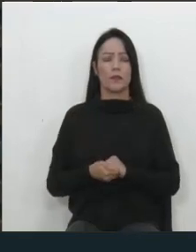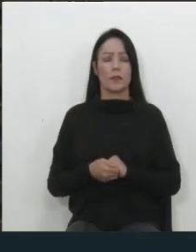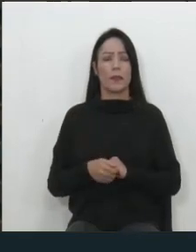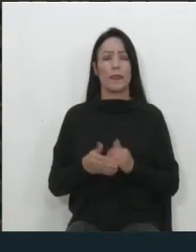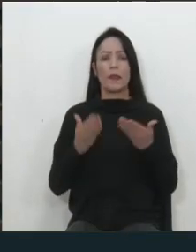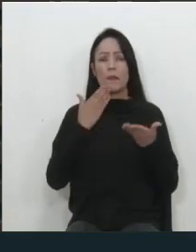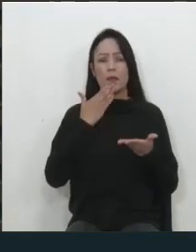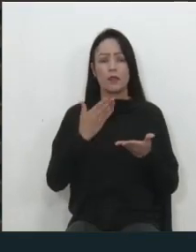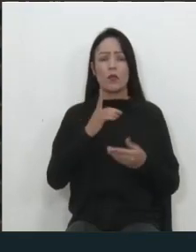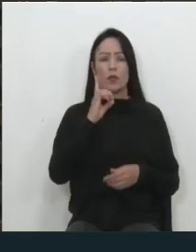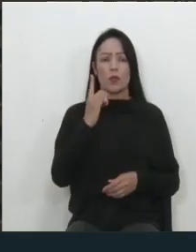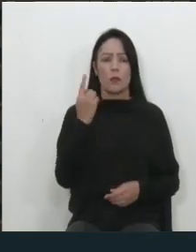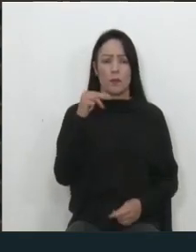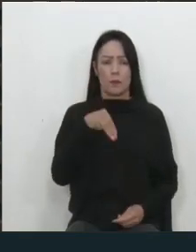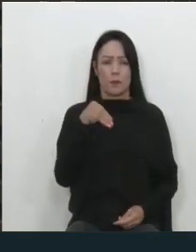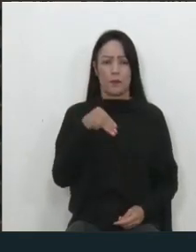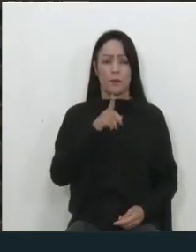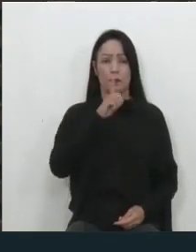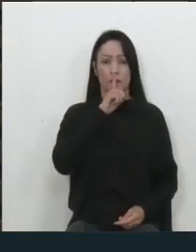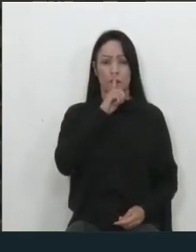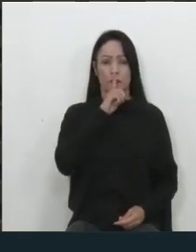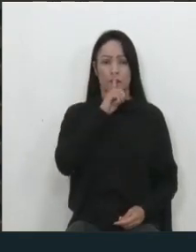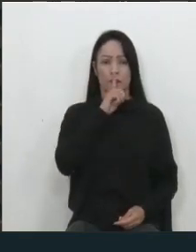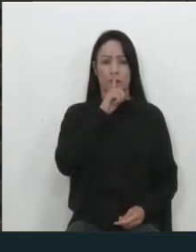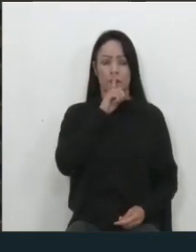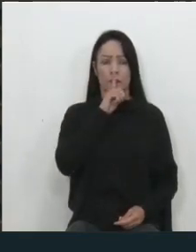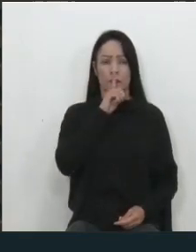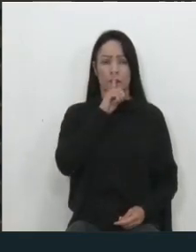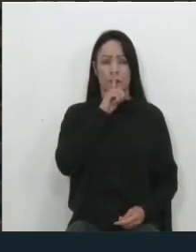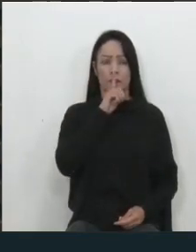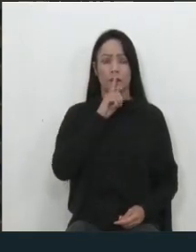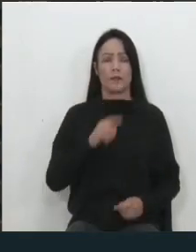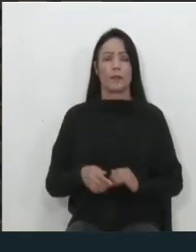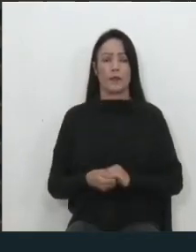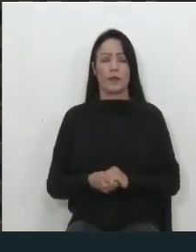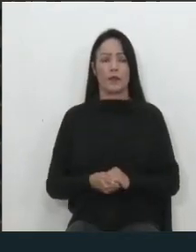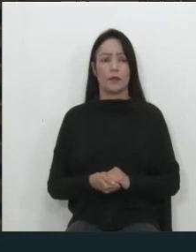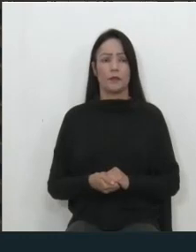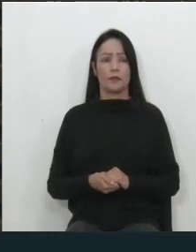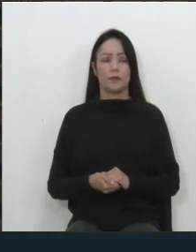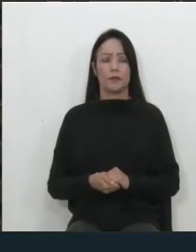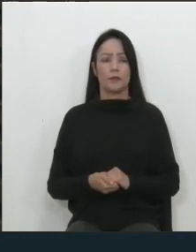de silêncio por sua alma e por todas as